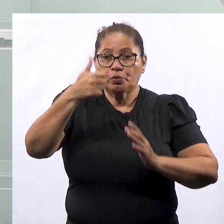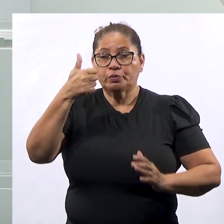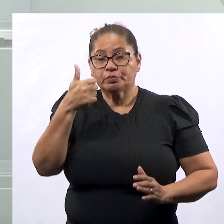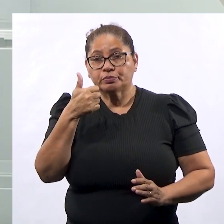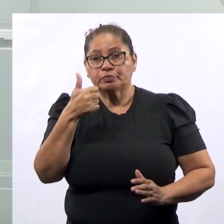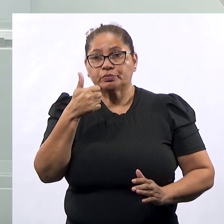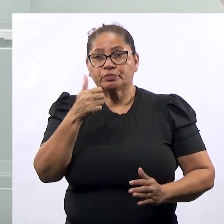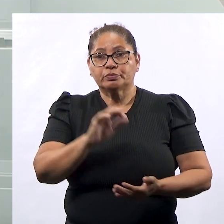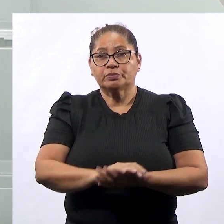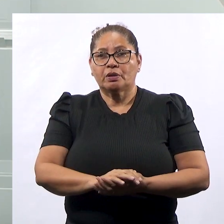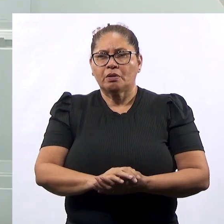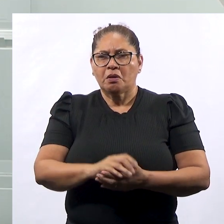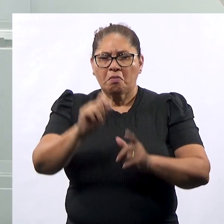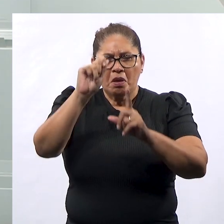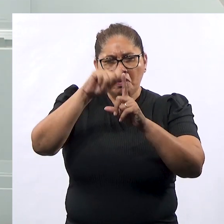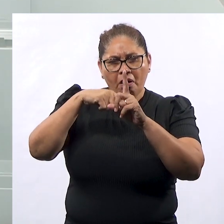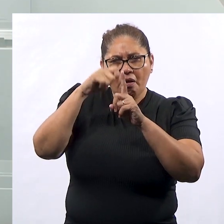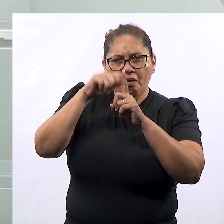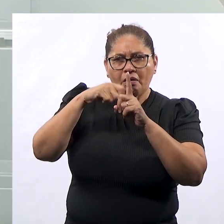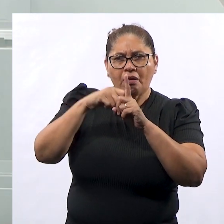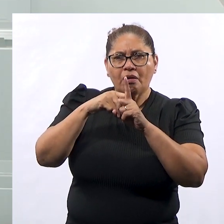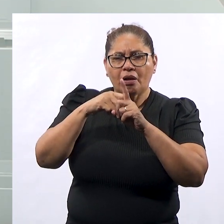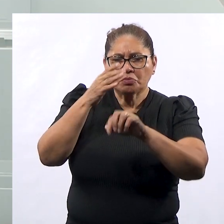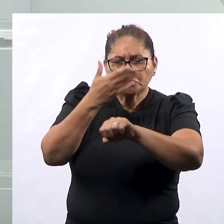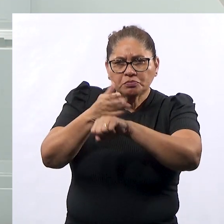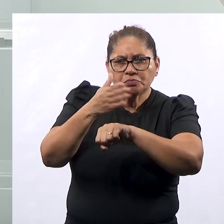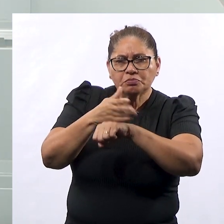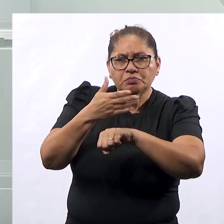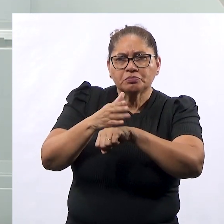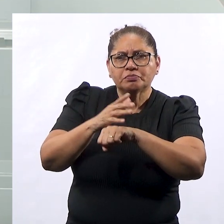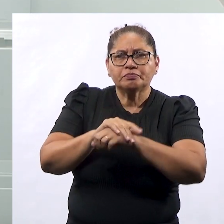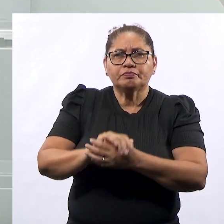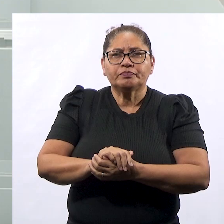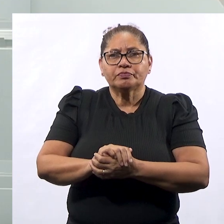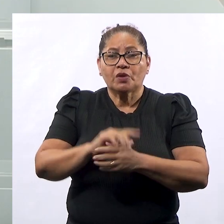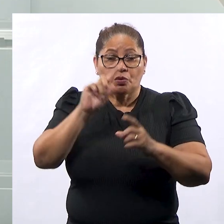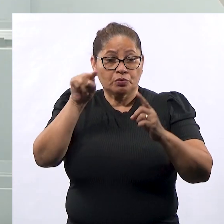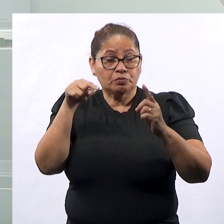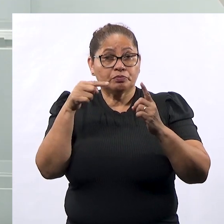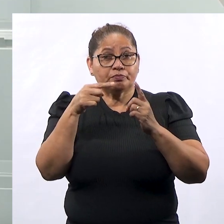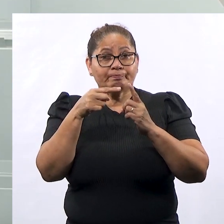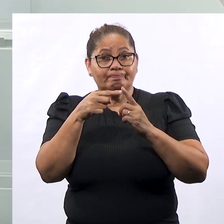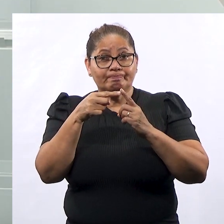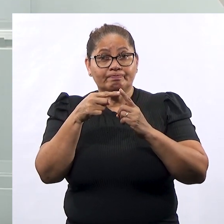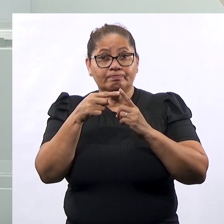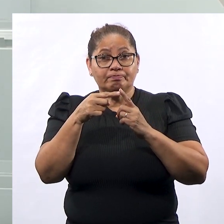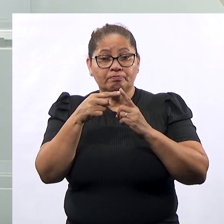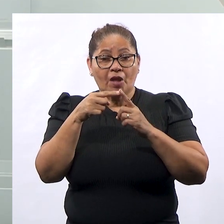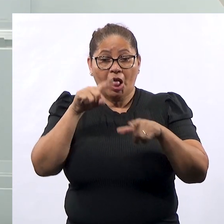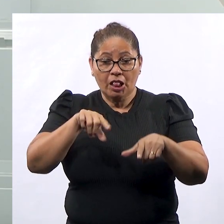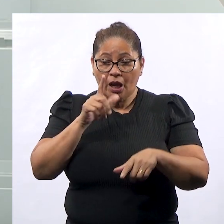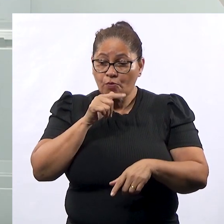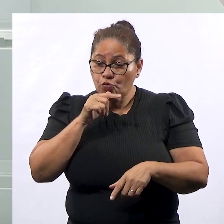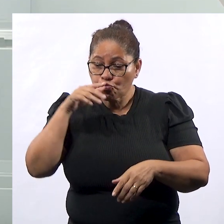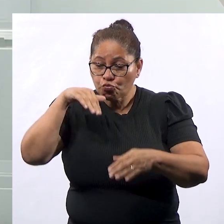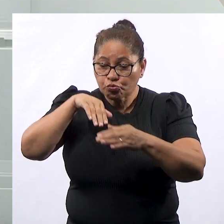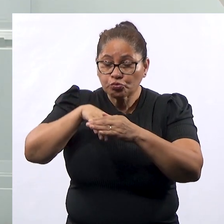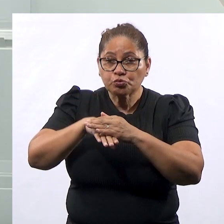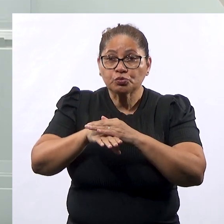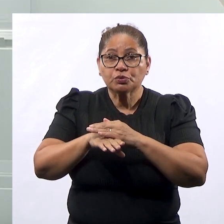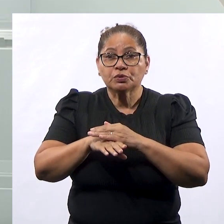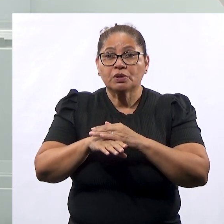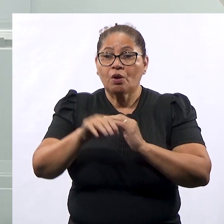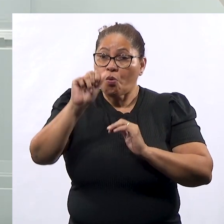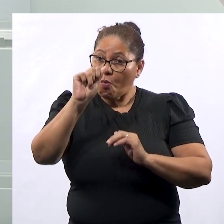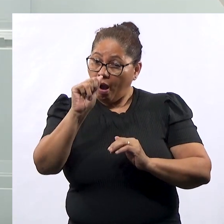No primeiro mês de prática, o objetivo era entrar na água.